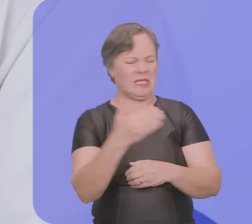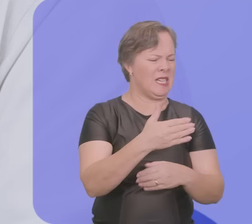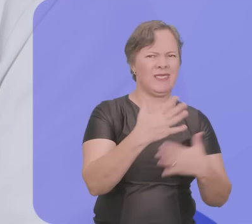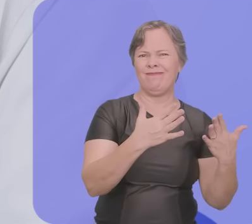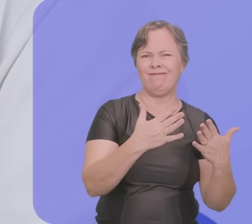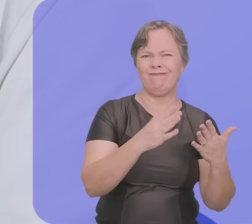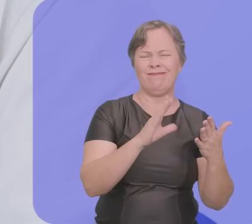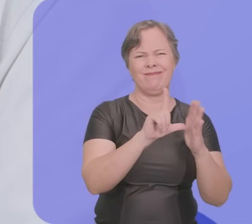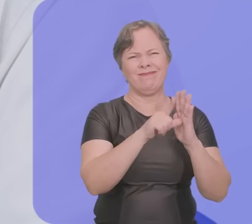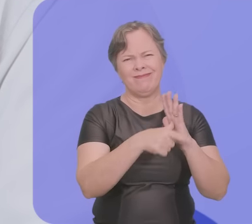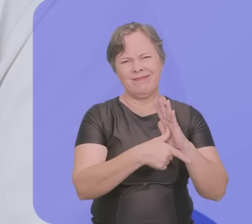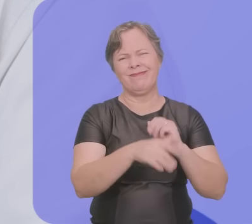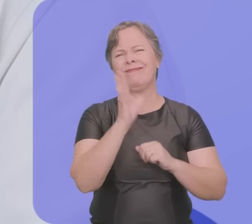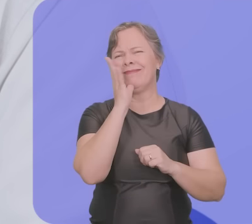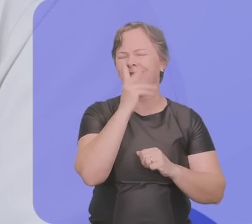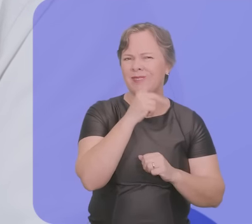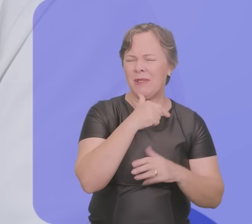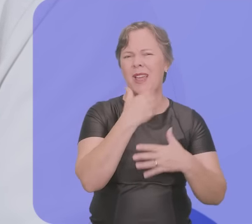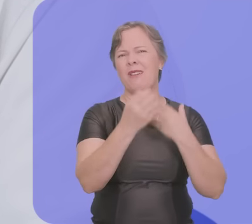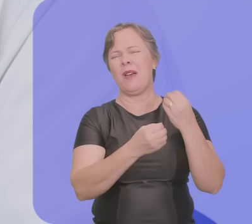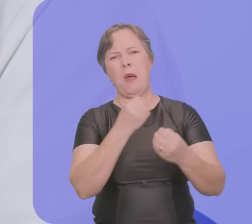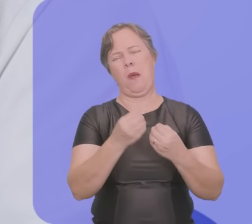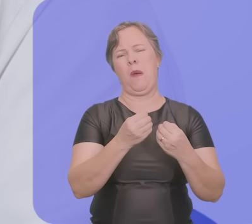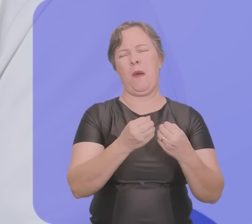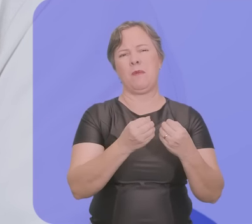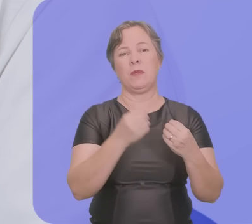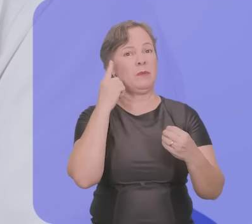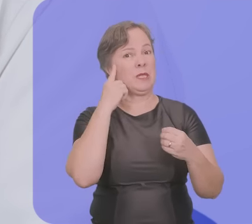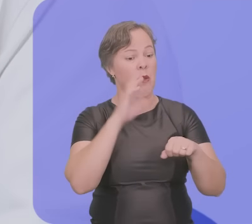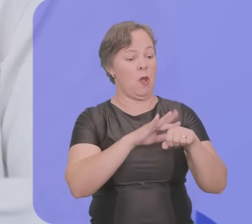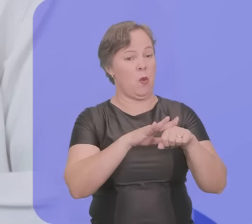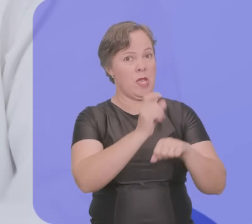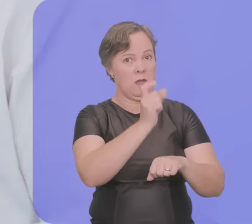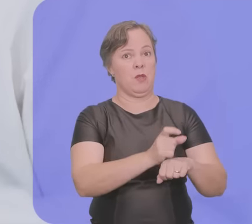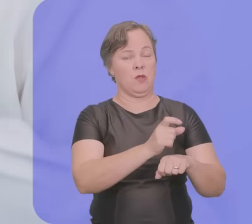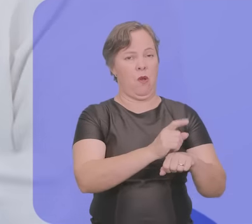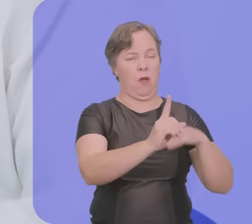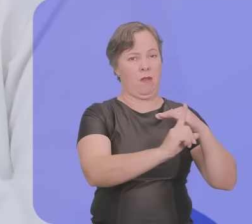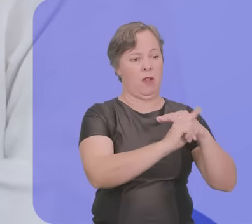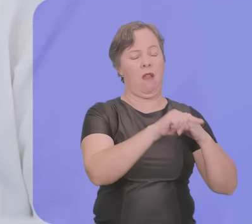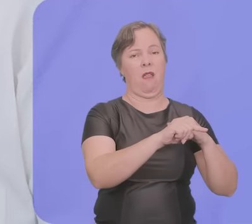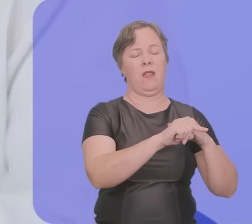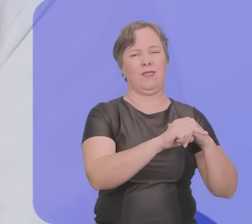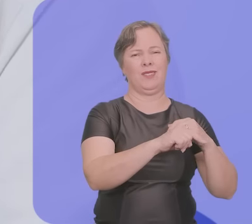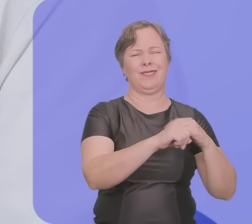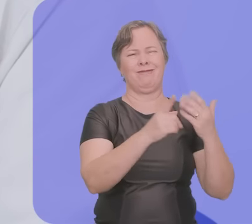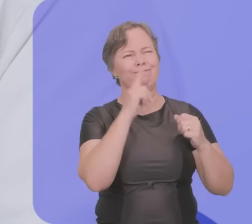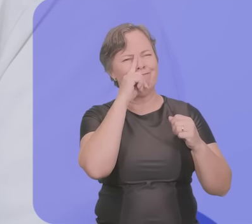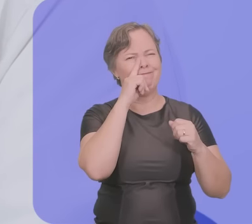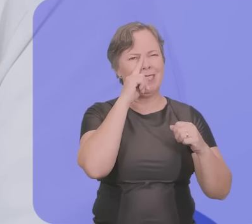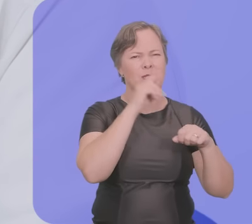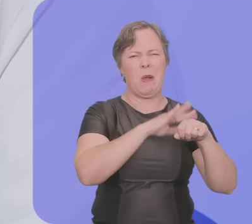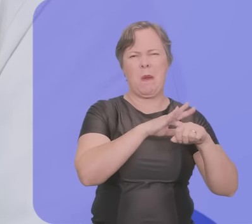a tempo que o hospital precisava, de acordo com o nível de gravidade ali do paciente. Então, eles